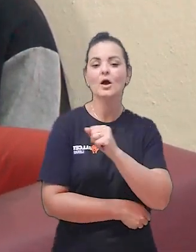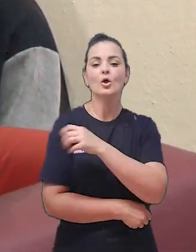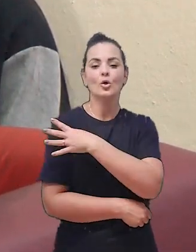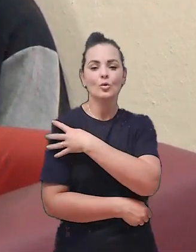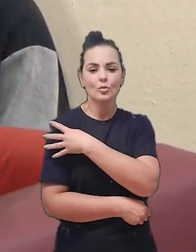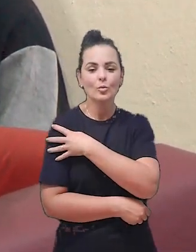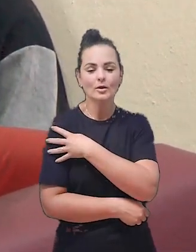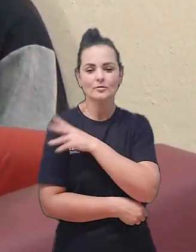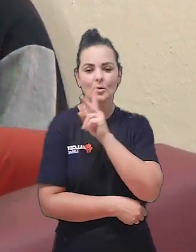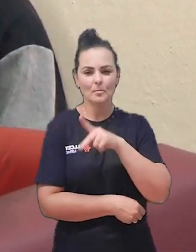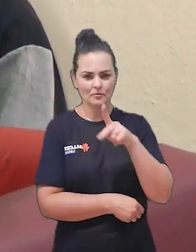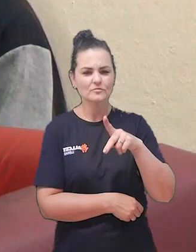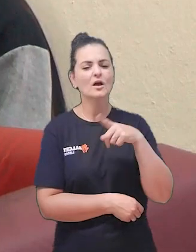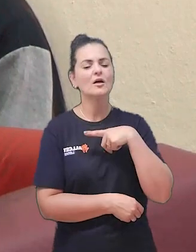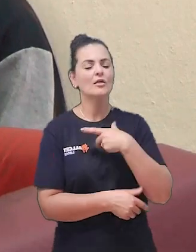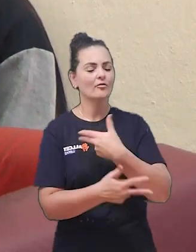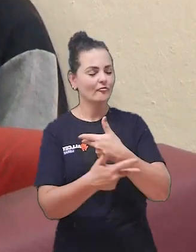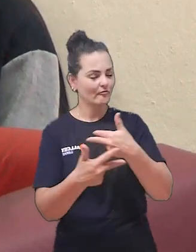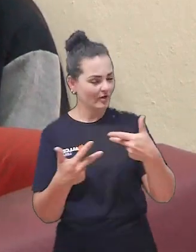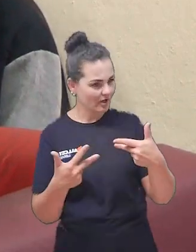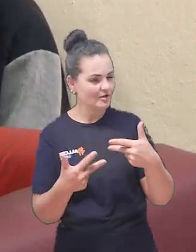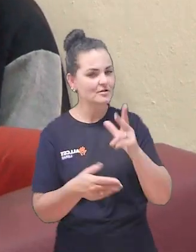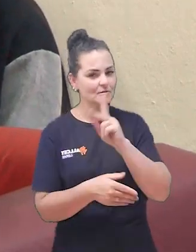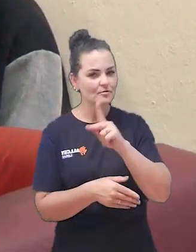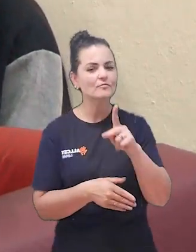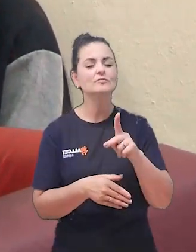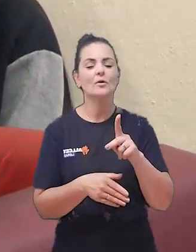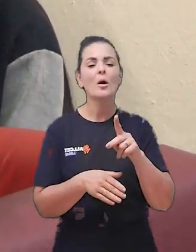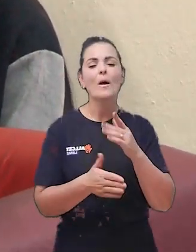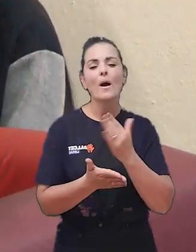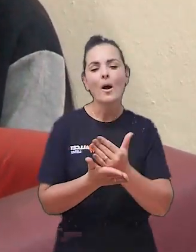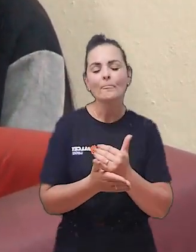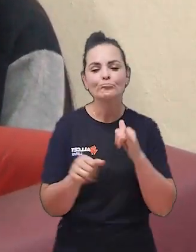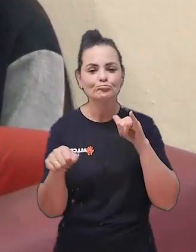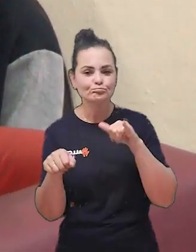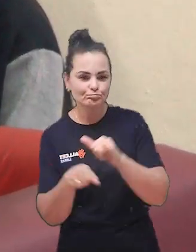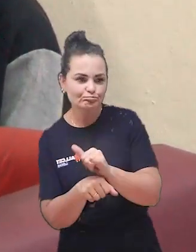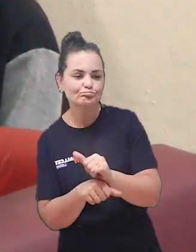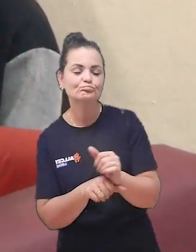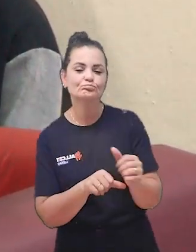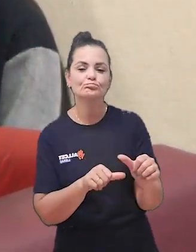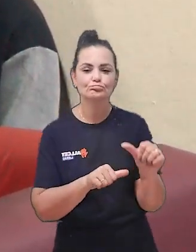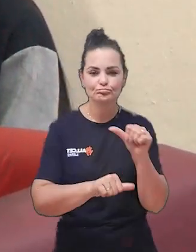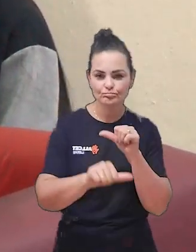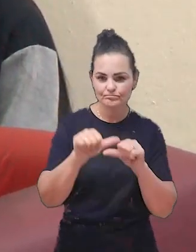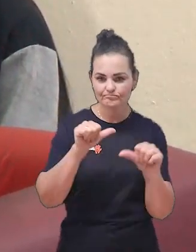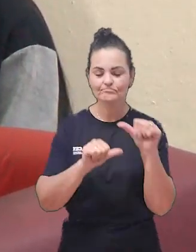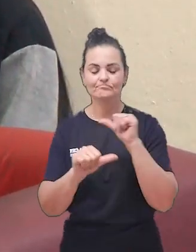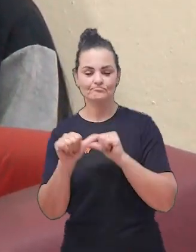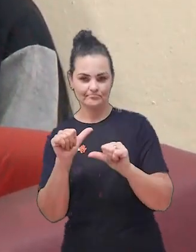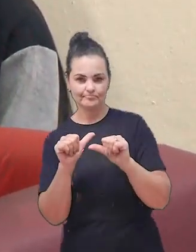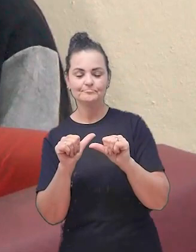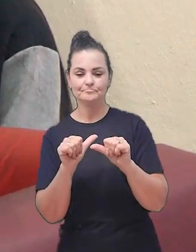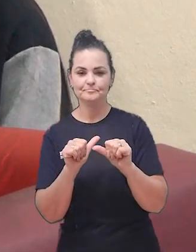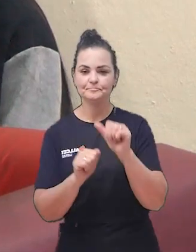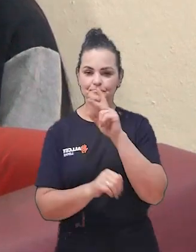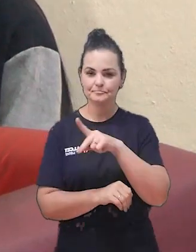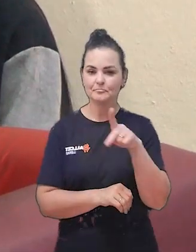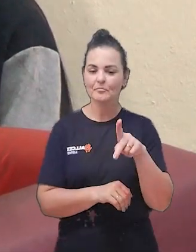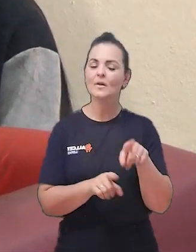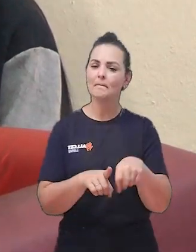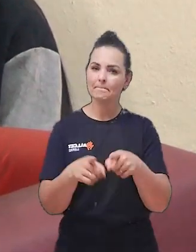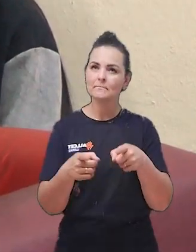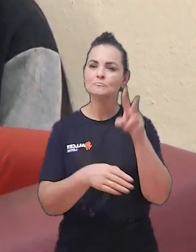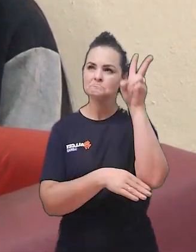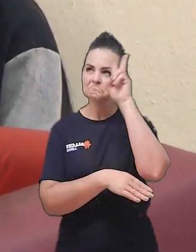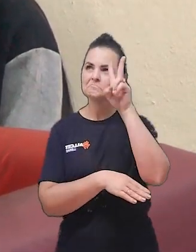outras professoras também, que às vezes uma faltava, outra substituía. E lembro de quase